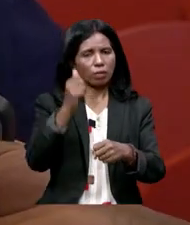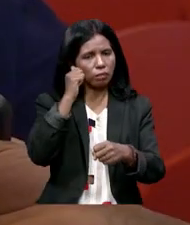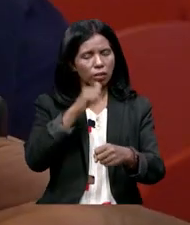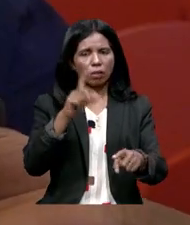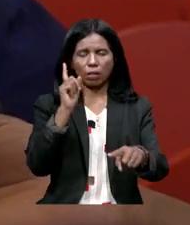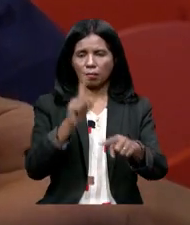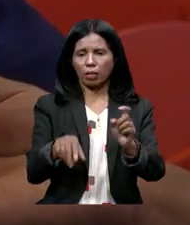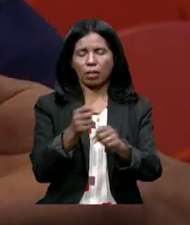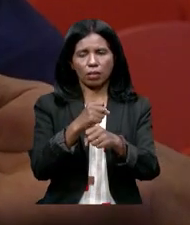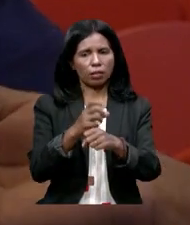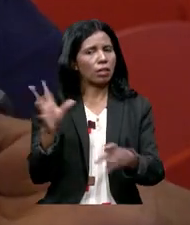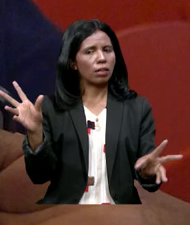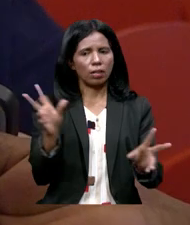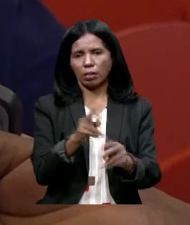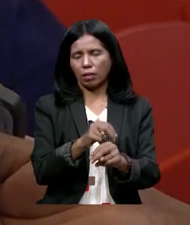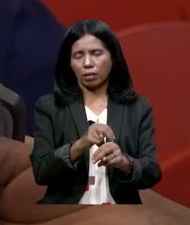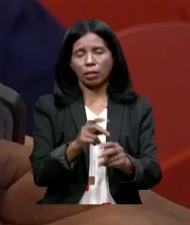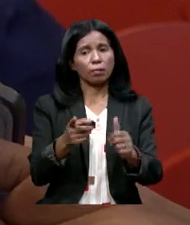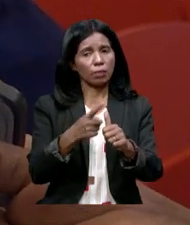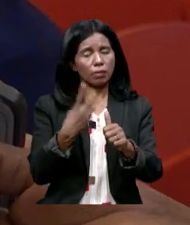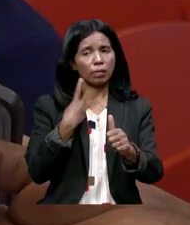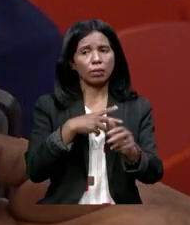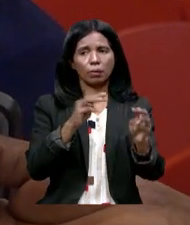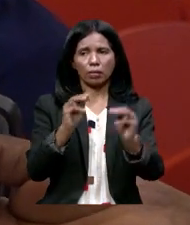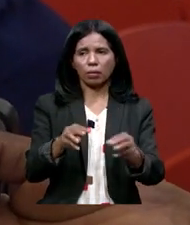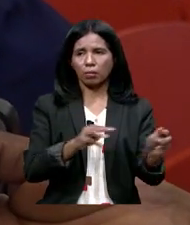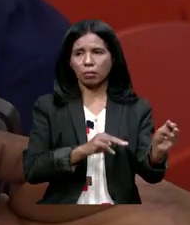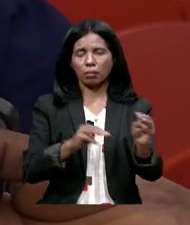E o primeiro maka, ita precisa muda